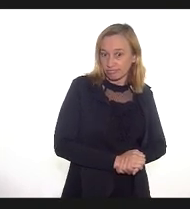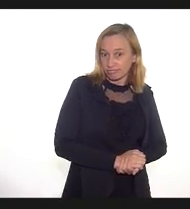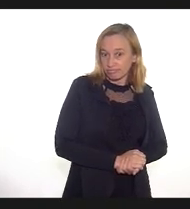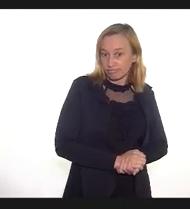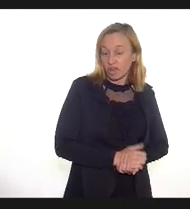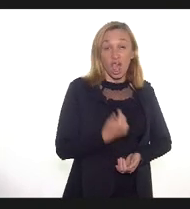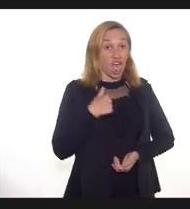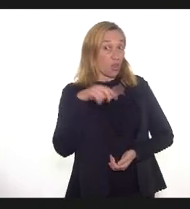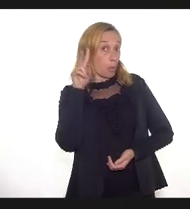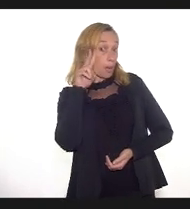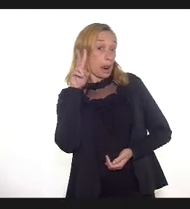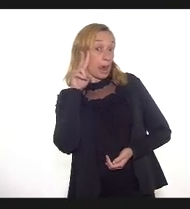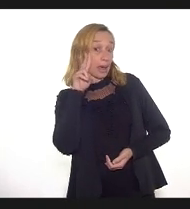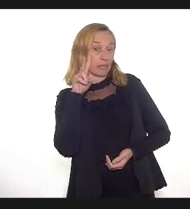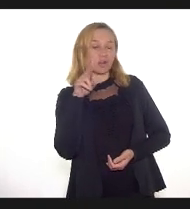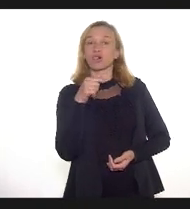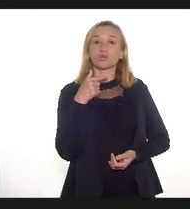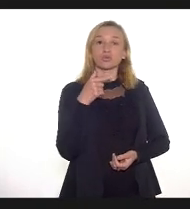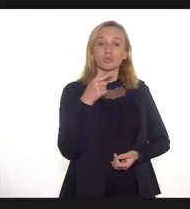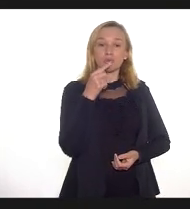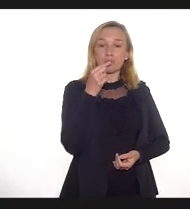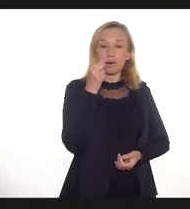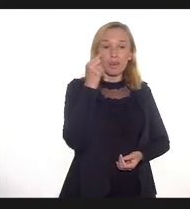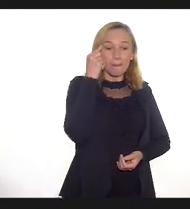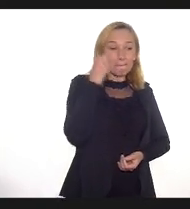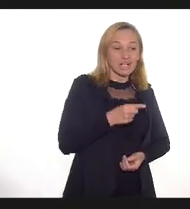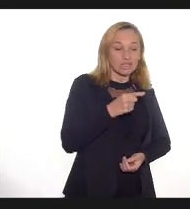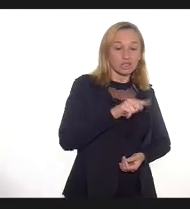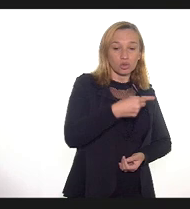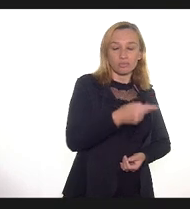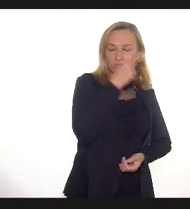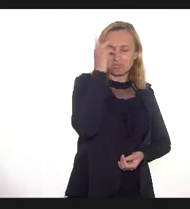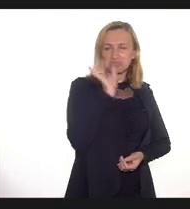Eu não me meto na vida de ninguém.